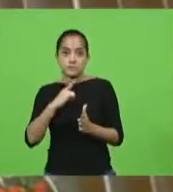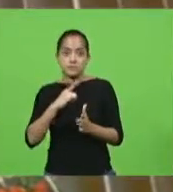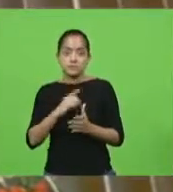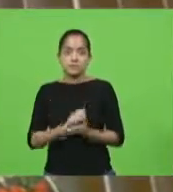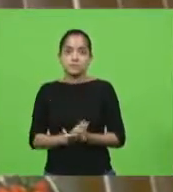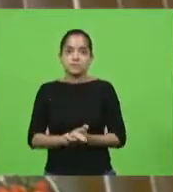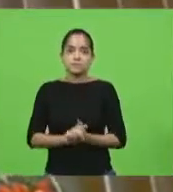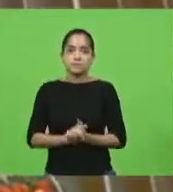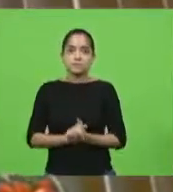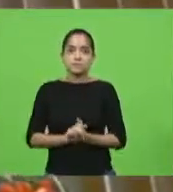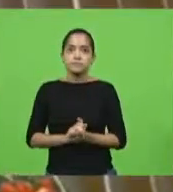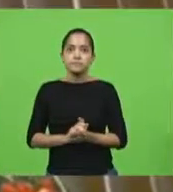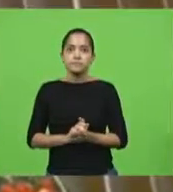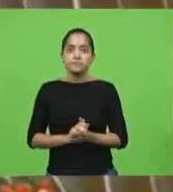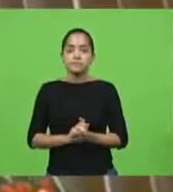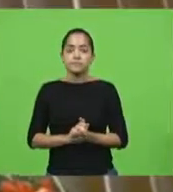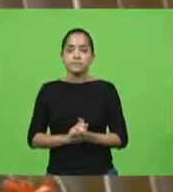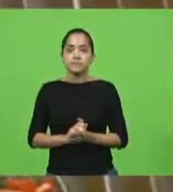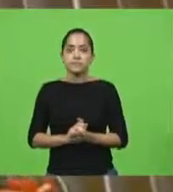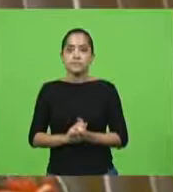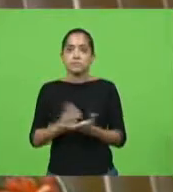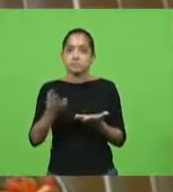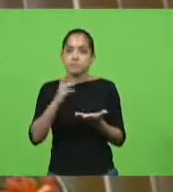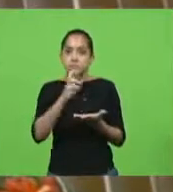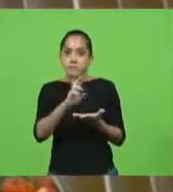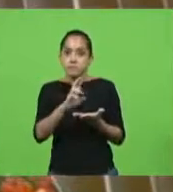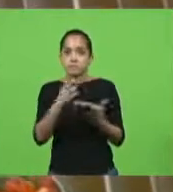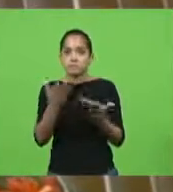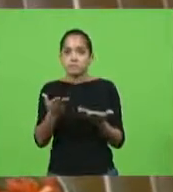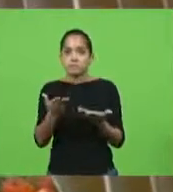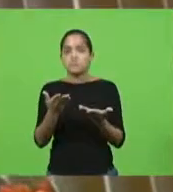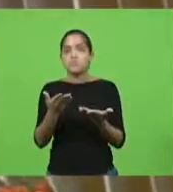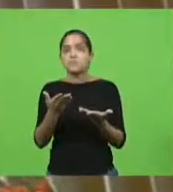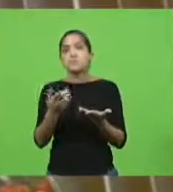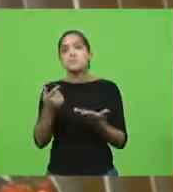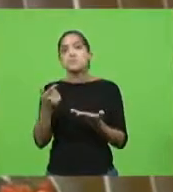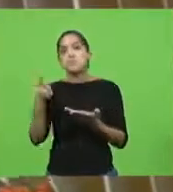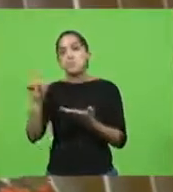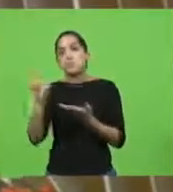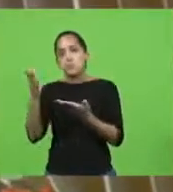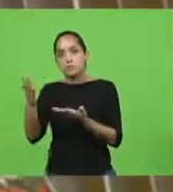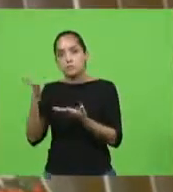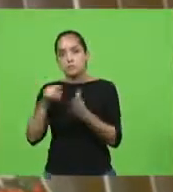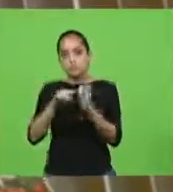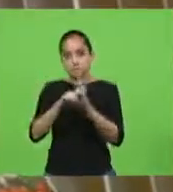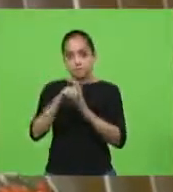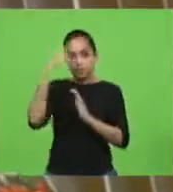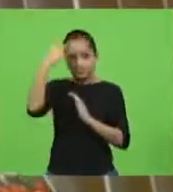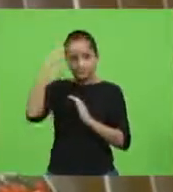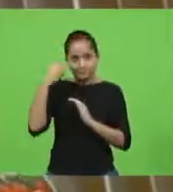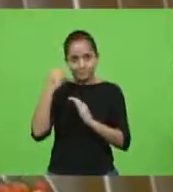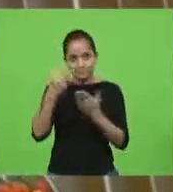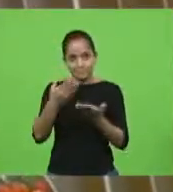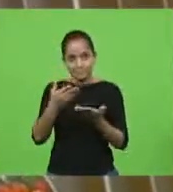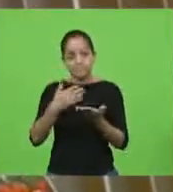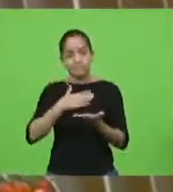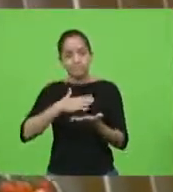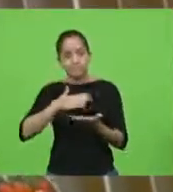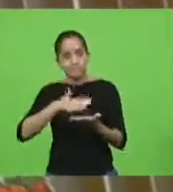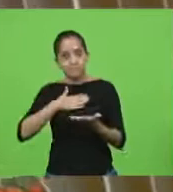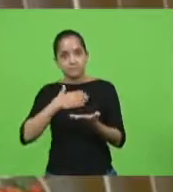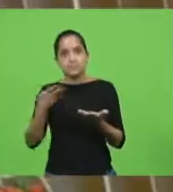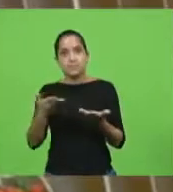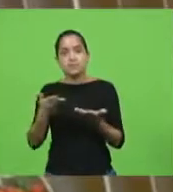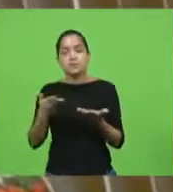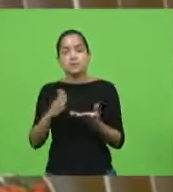Sul. Não sei se respondi. Com relação ao deputado Luciano Carminati, é um prazer falar com a senhora também, né?